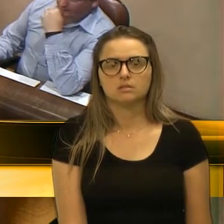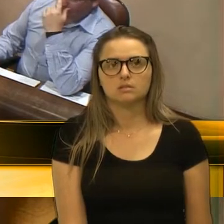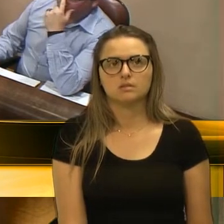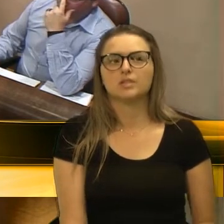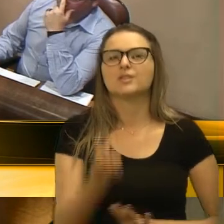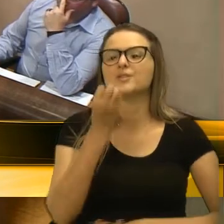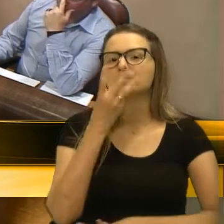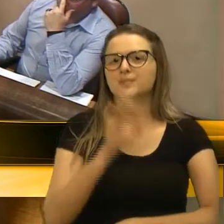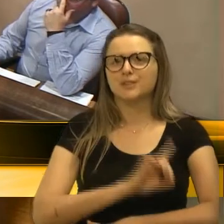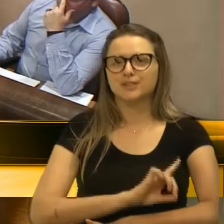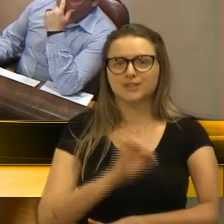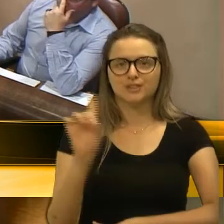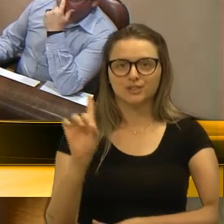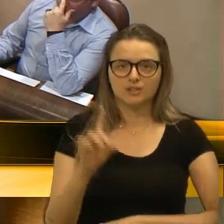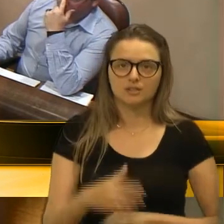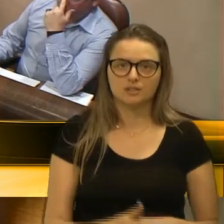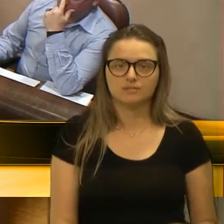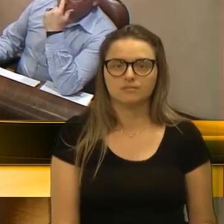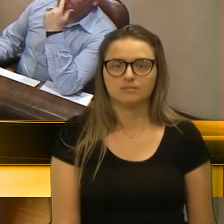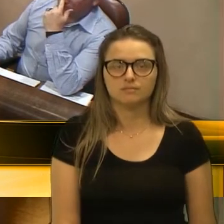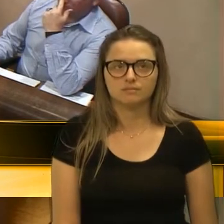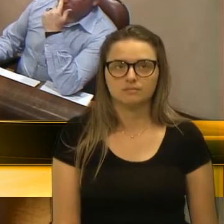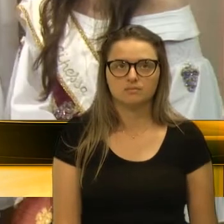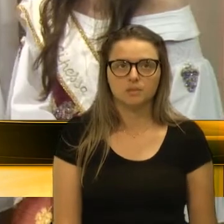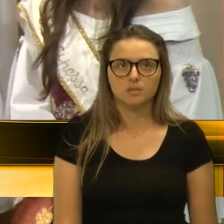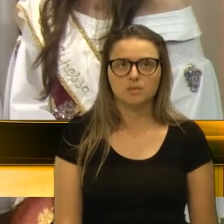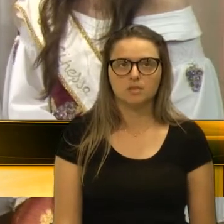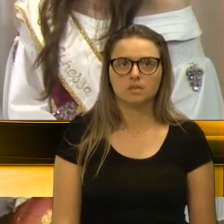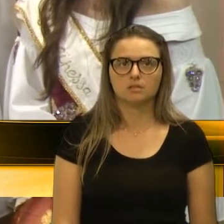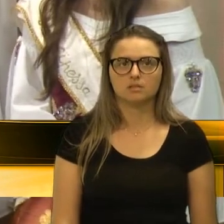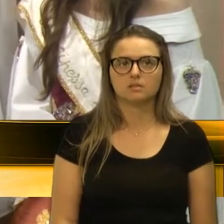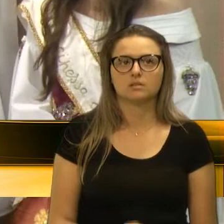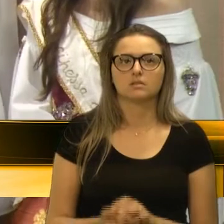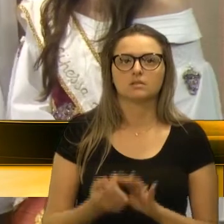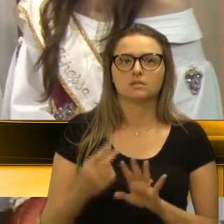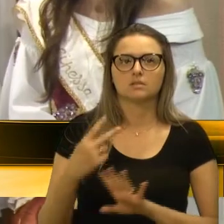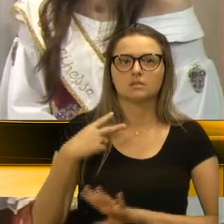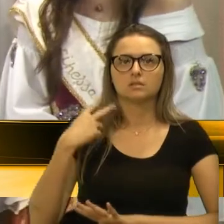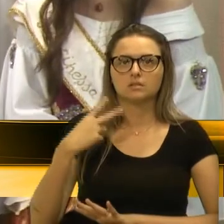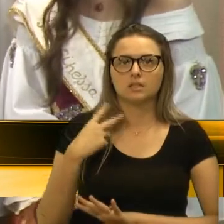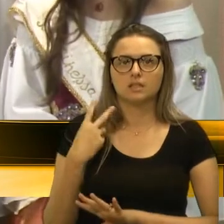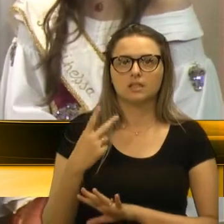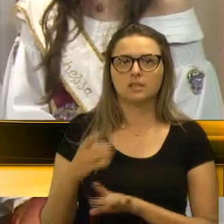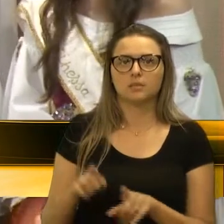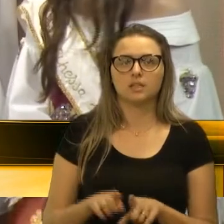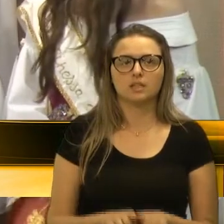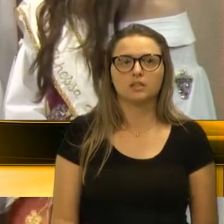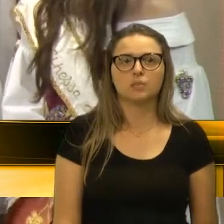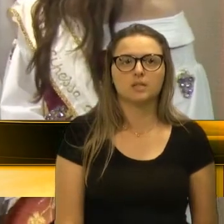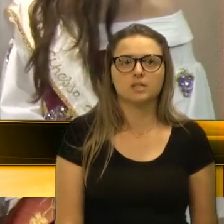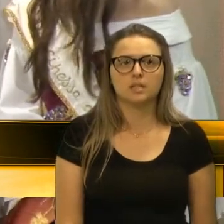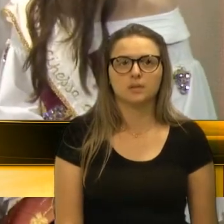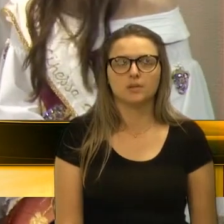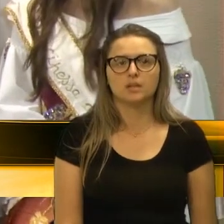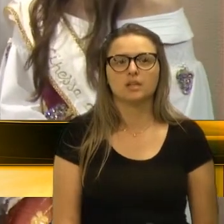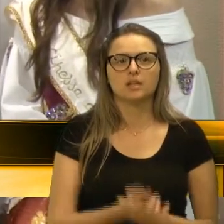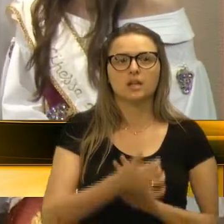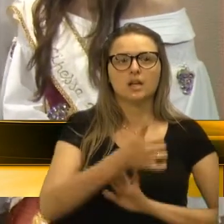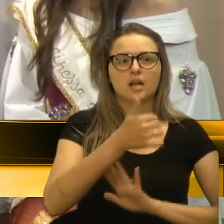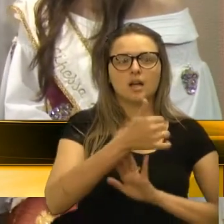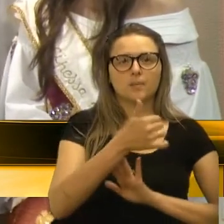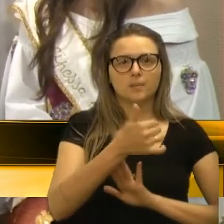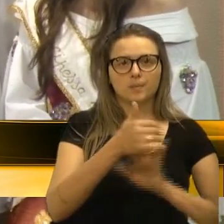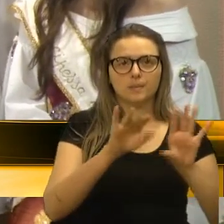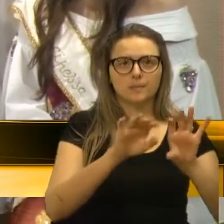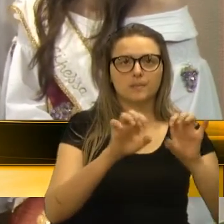Bom dia. Cumprimento os vereadores, comunidade de Caxias do Sul. La Prima Vendemia é um